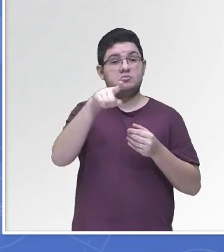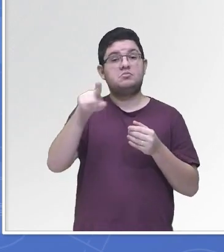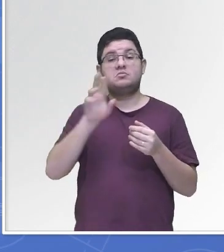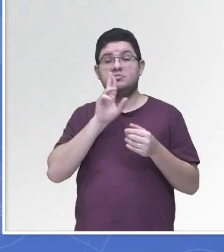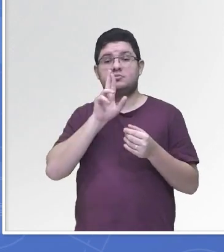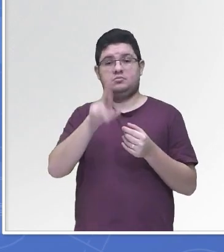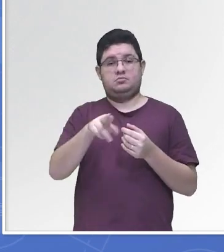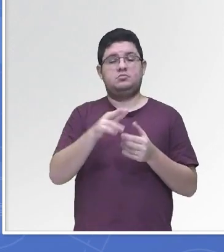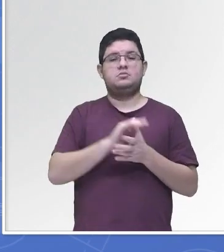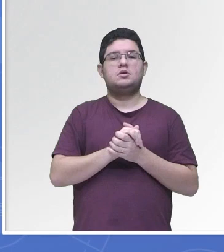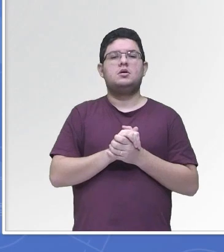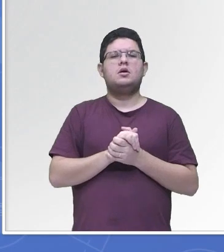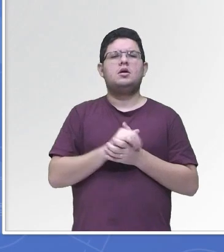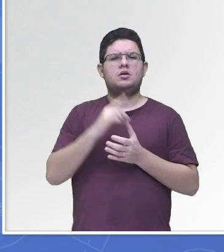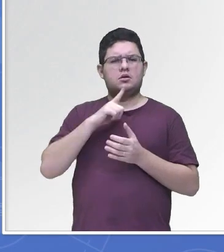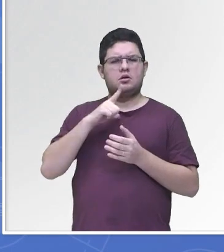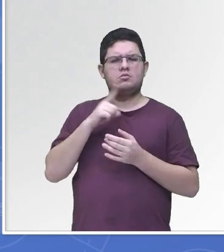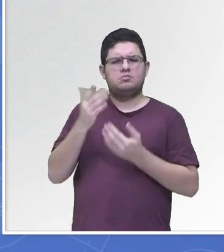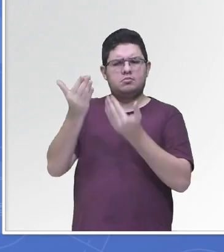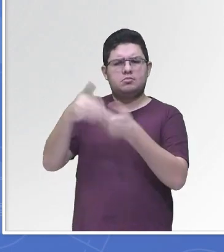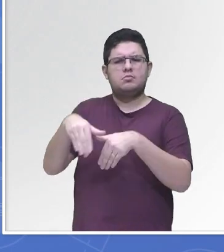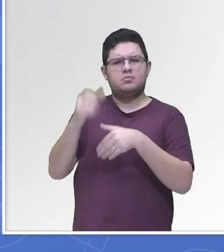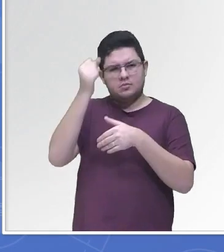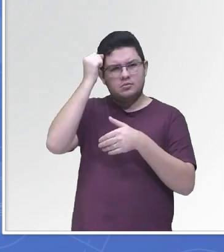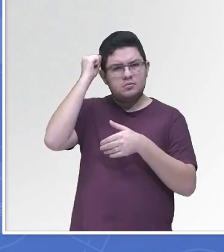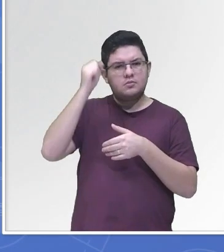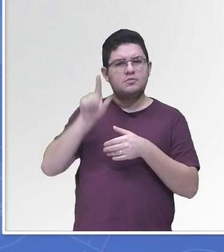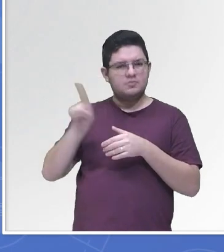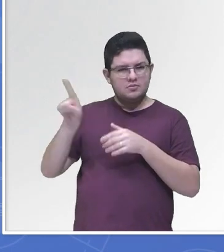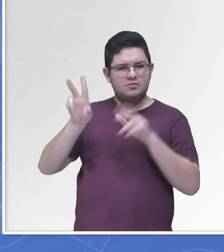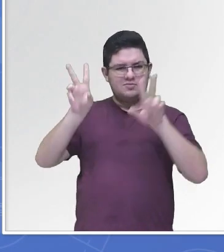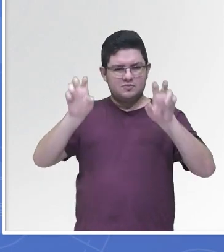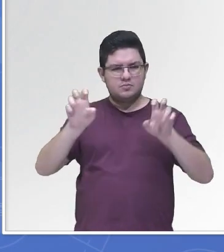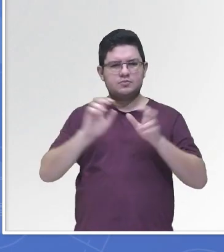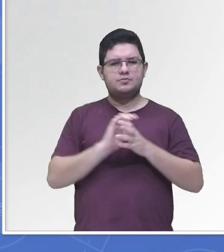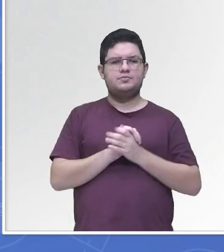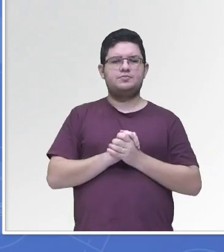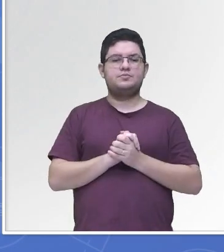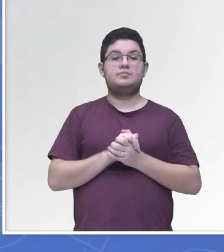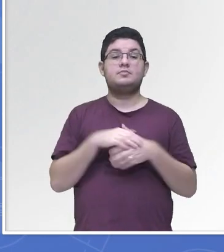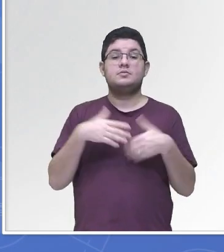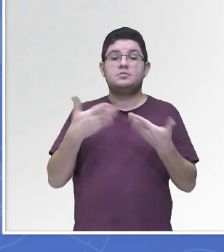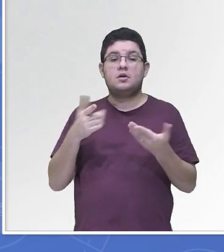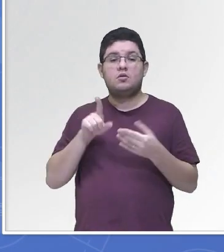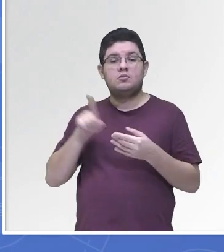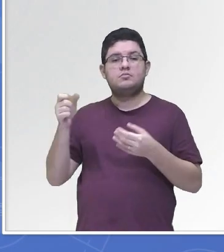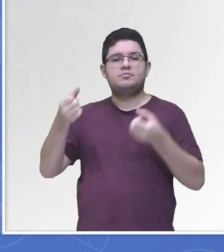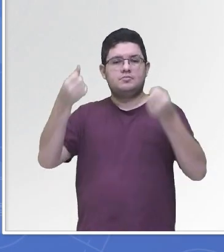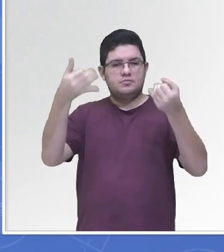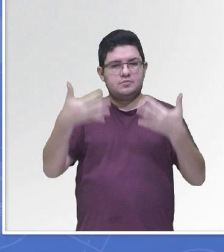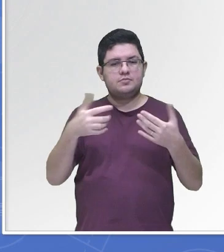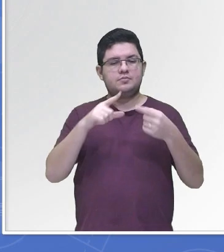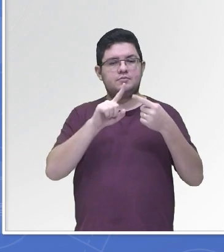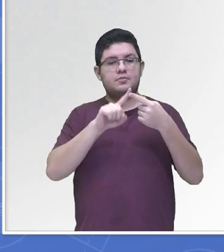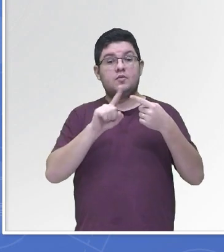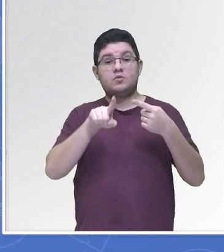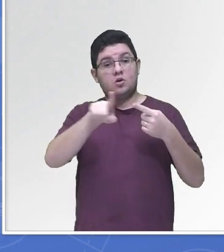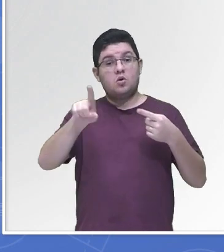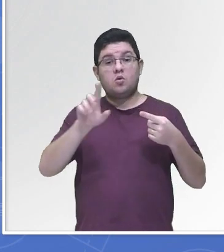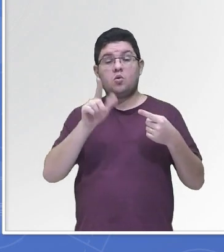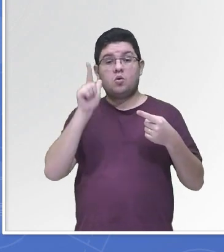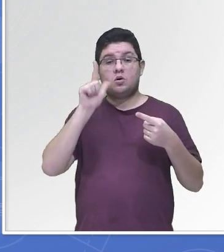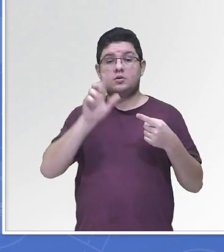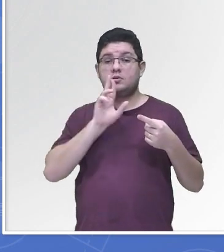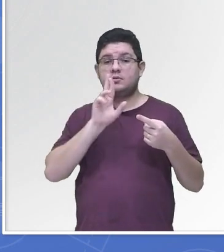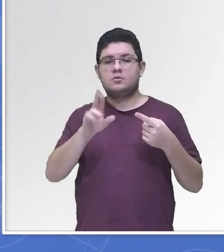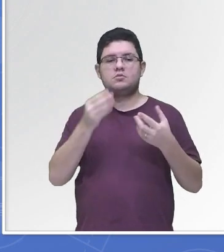enganar vocês, mas vai aparecer lá, podem ter certeza. Razão crítica e razão instrumental. Quem conseguiu responder deve ter respondido mais ou menos